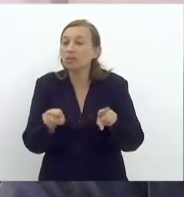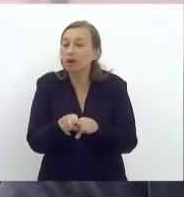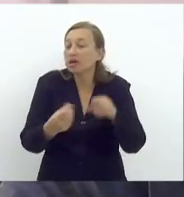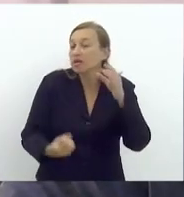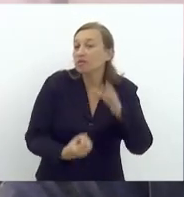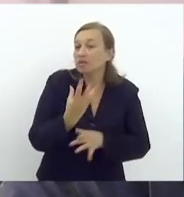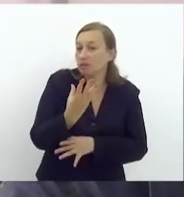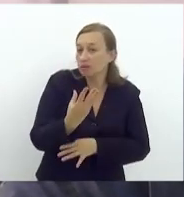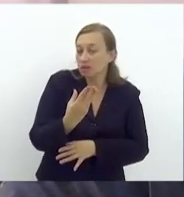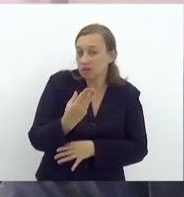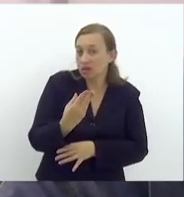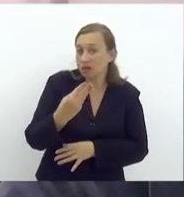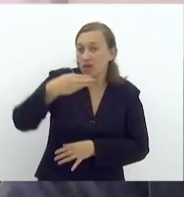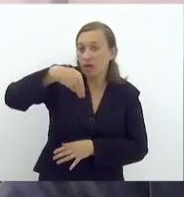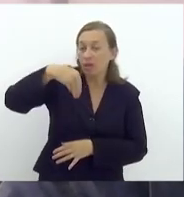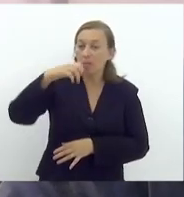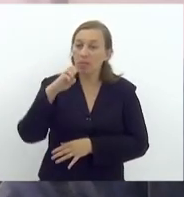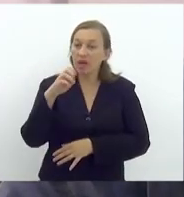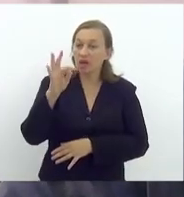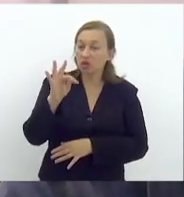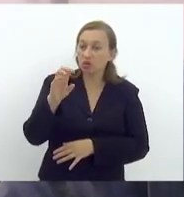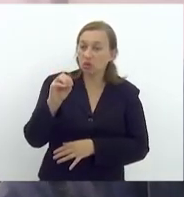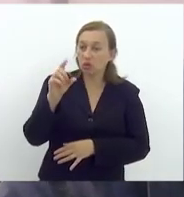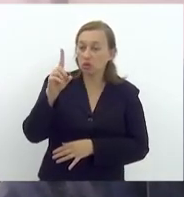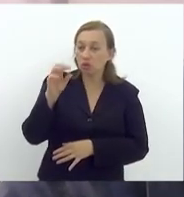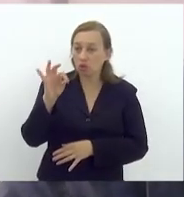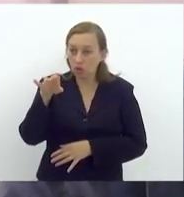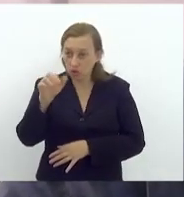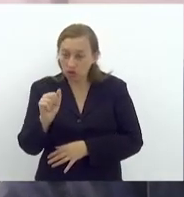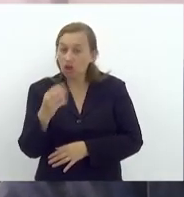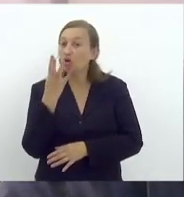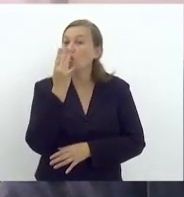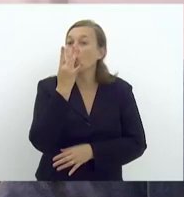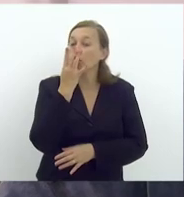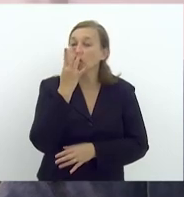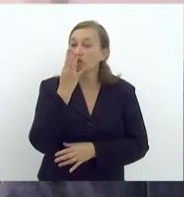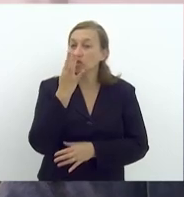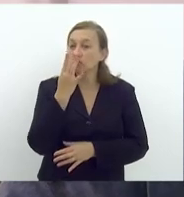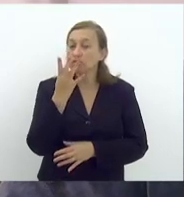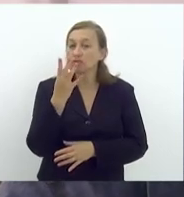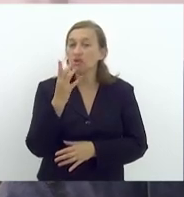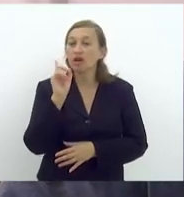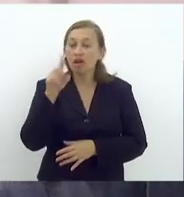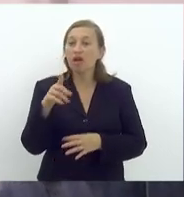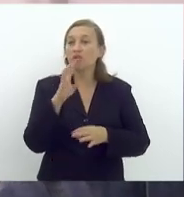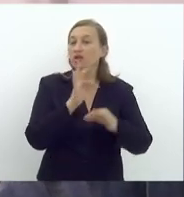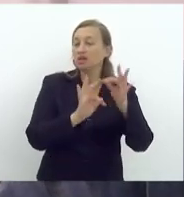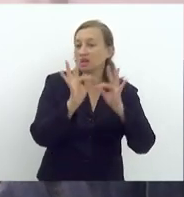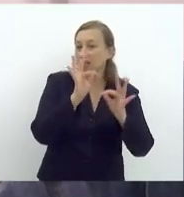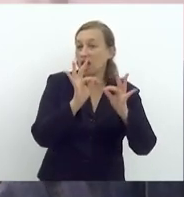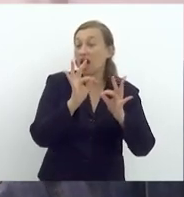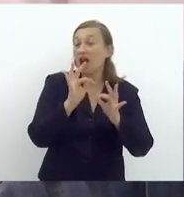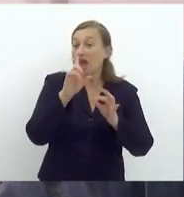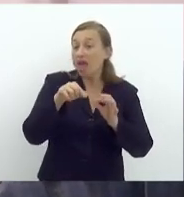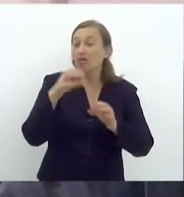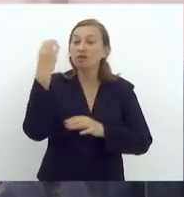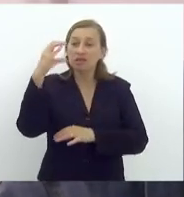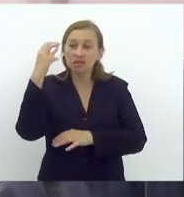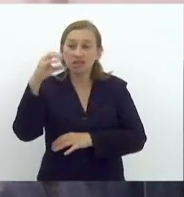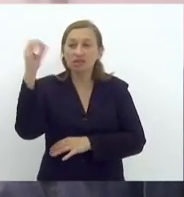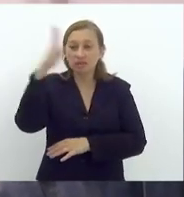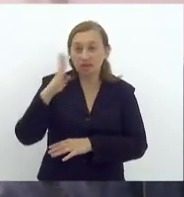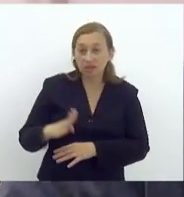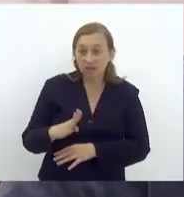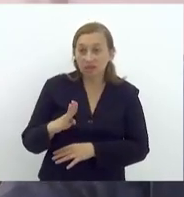metodológica a ideia dos grafites vazados e coloridos por dentro é uma tecnologia é uma ciência brasileira até